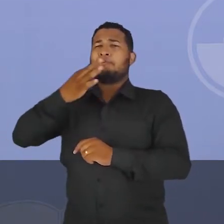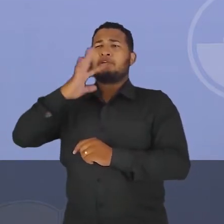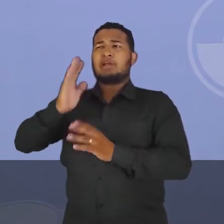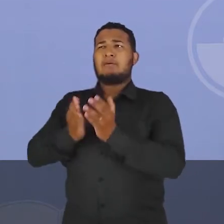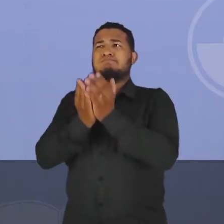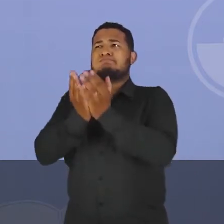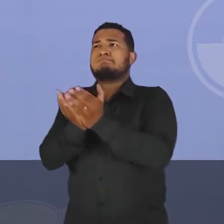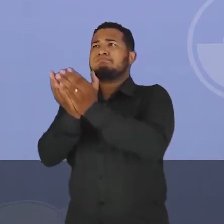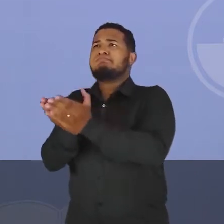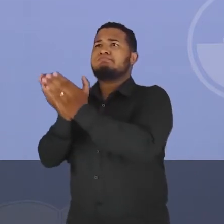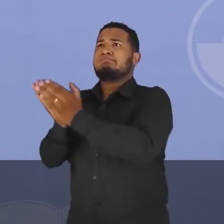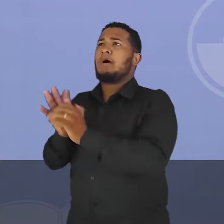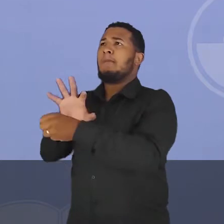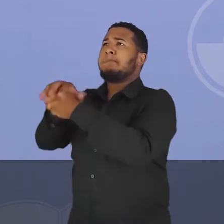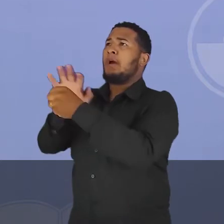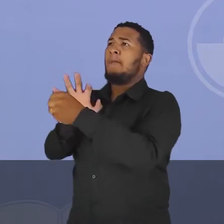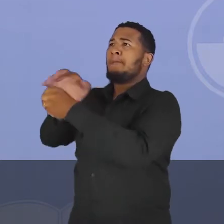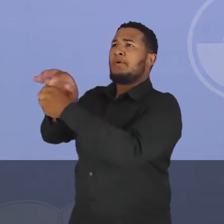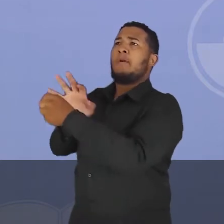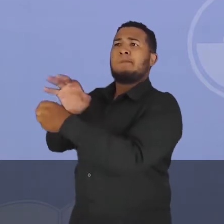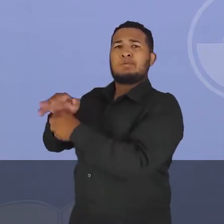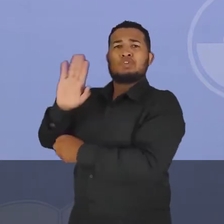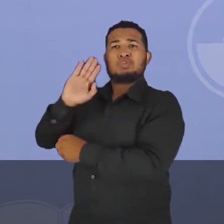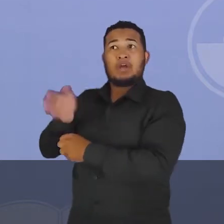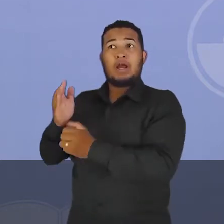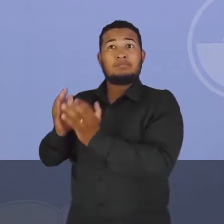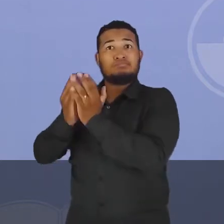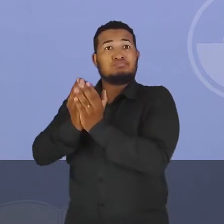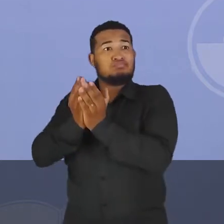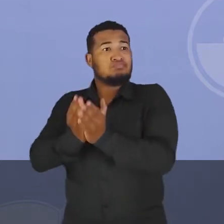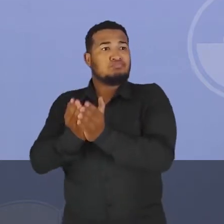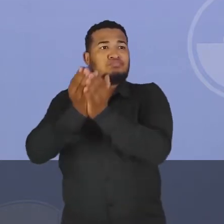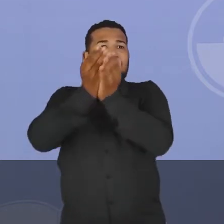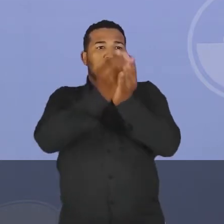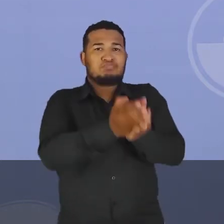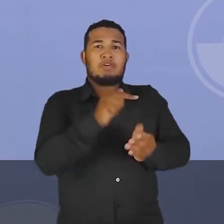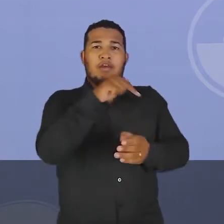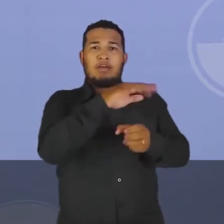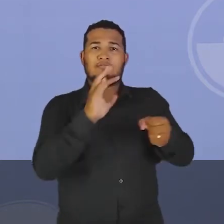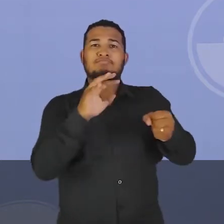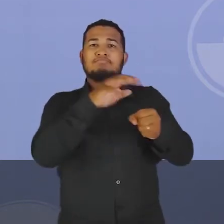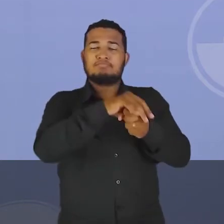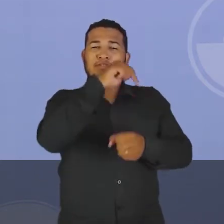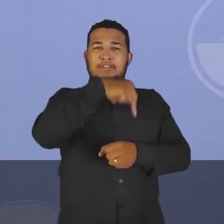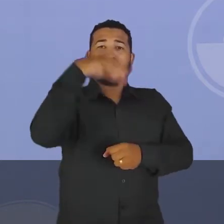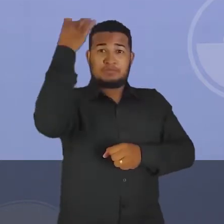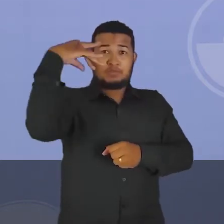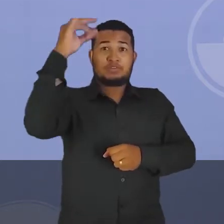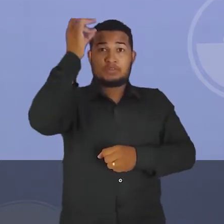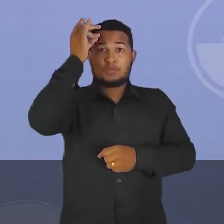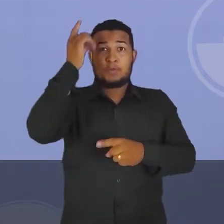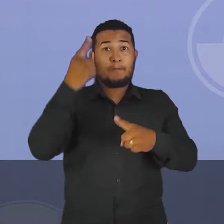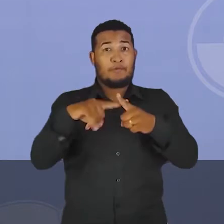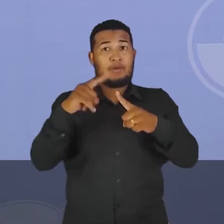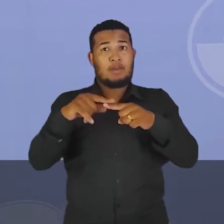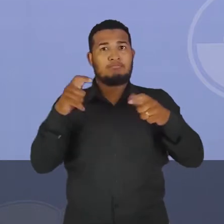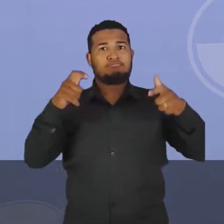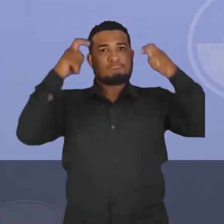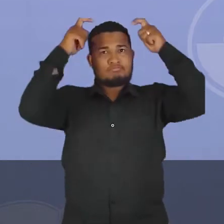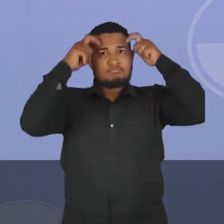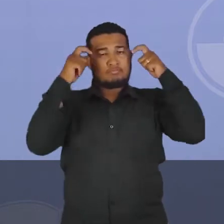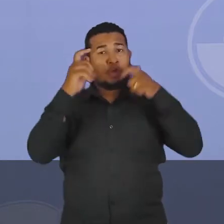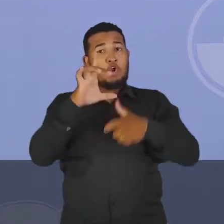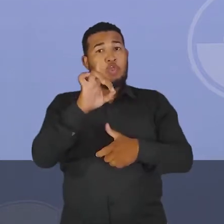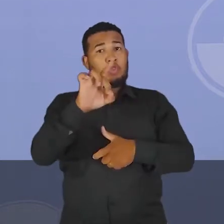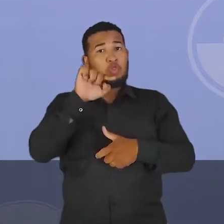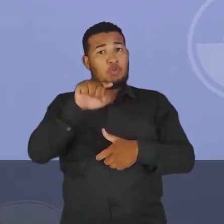colonizador nato, um explorador, ele vai chegar nas nossas terras, na capitania. Por quê? Porque o rei Dom João